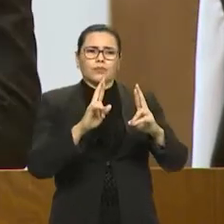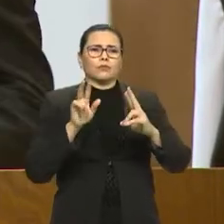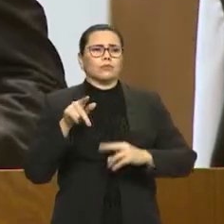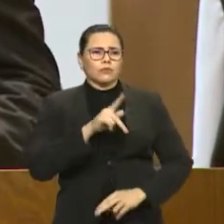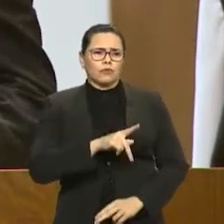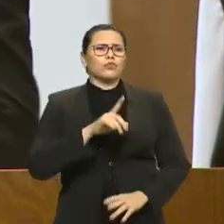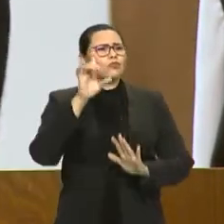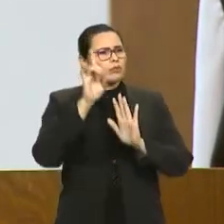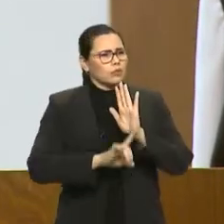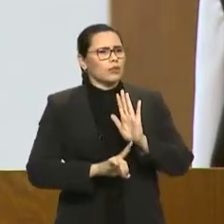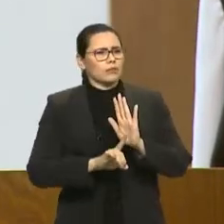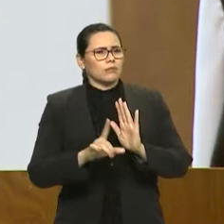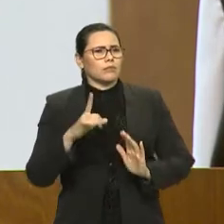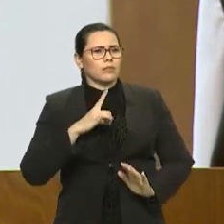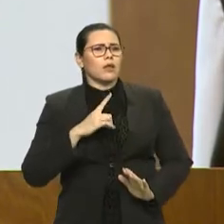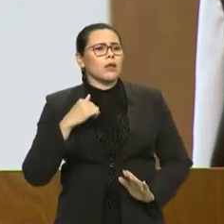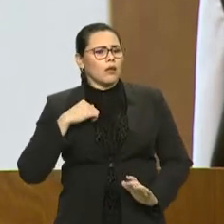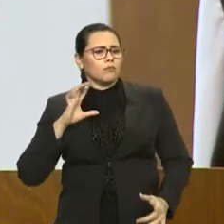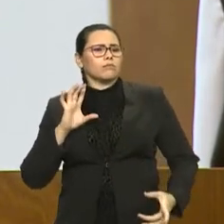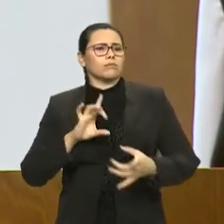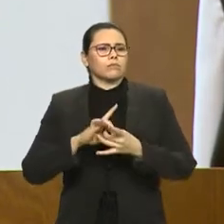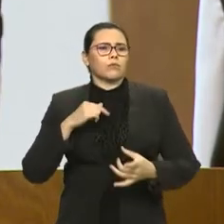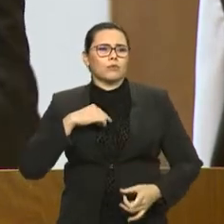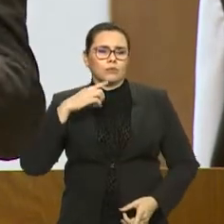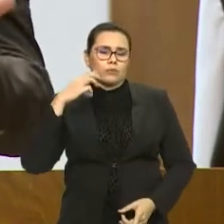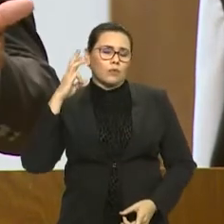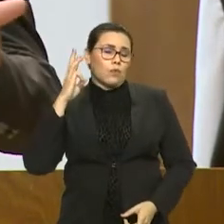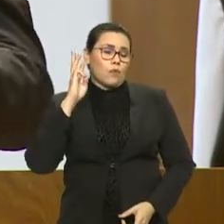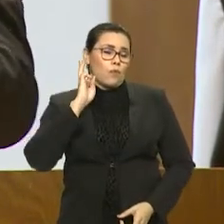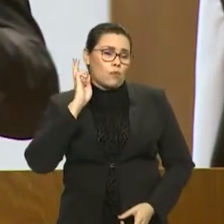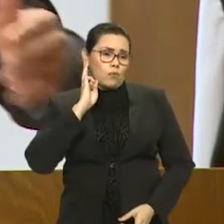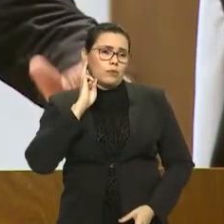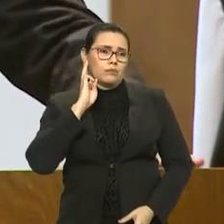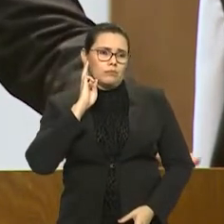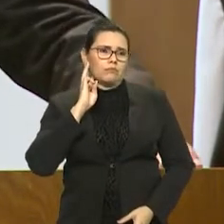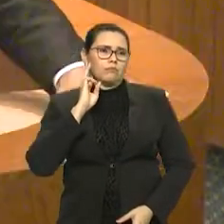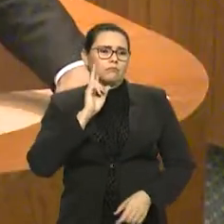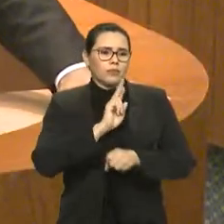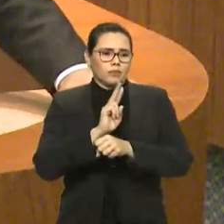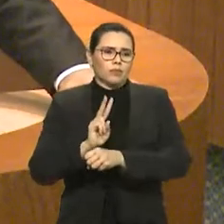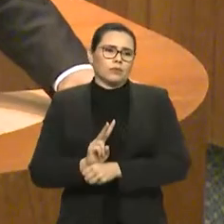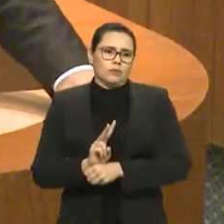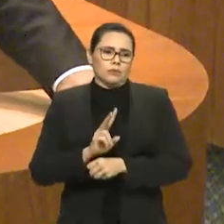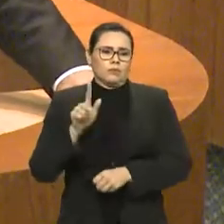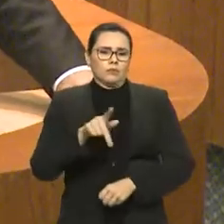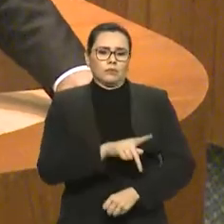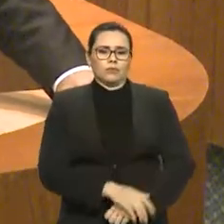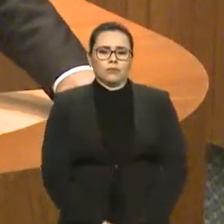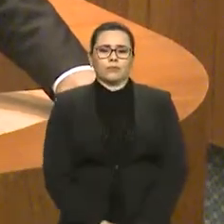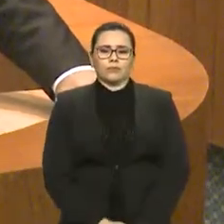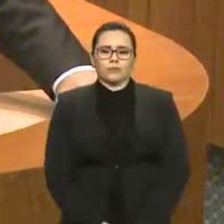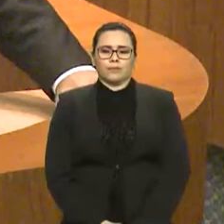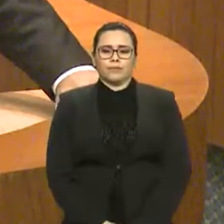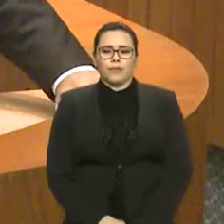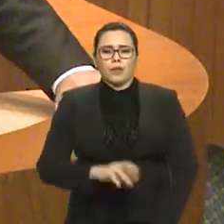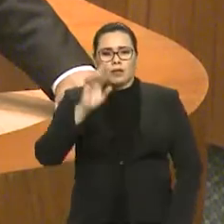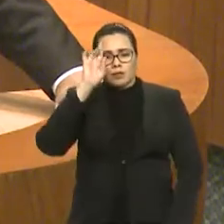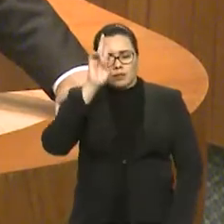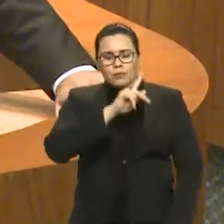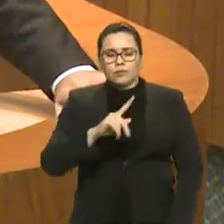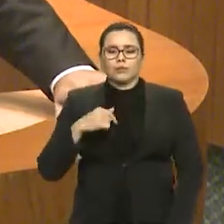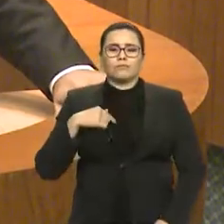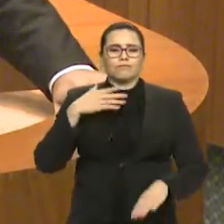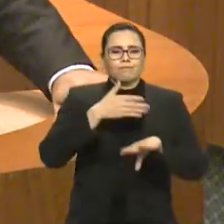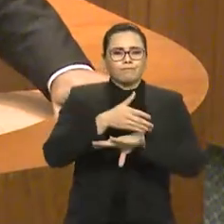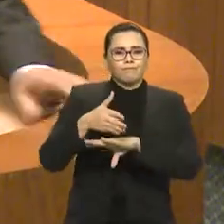Itinga. Senhor presidente, nos últimos dias, temos visitado a Câmara Municipal